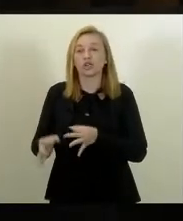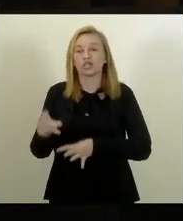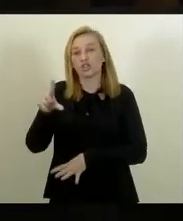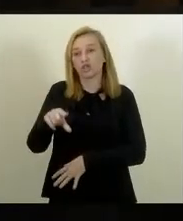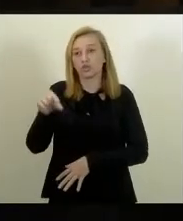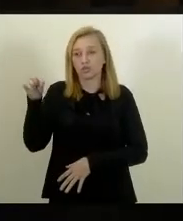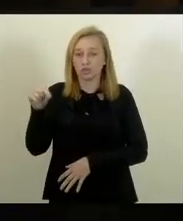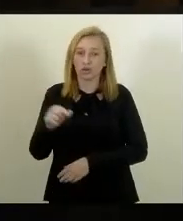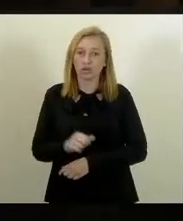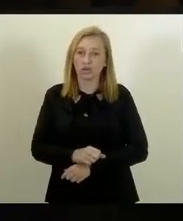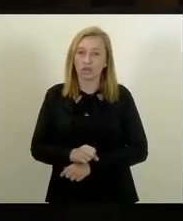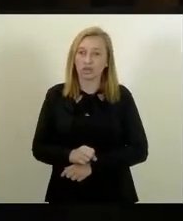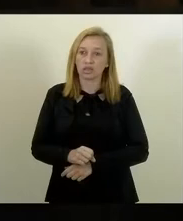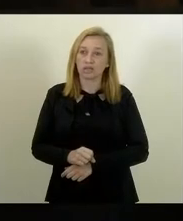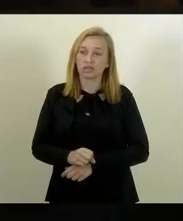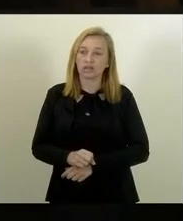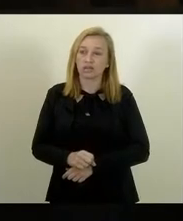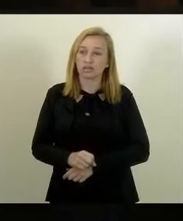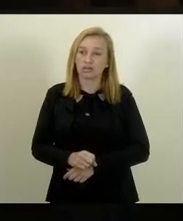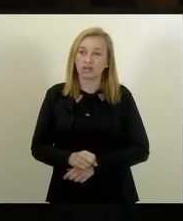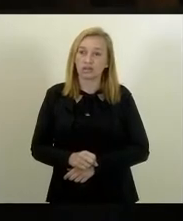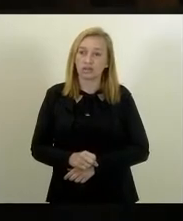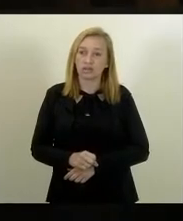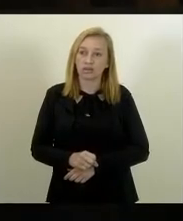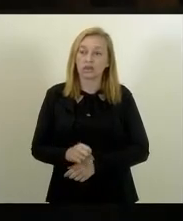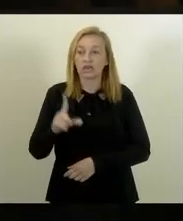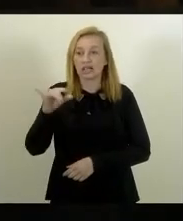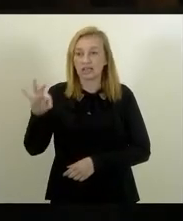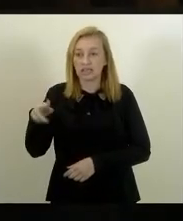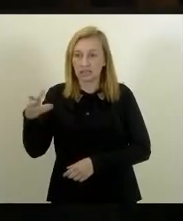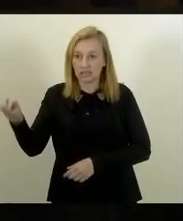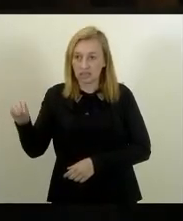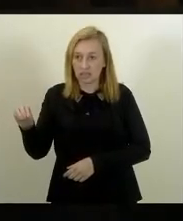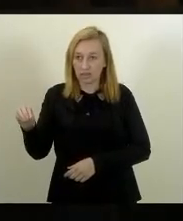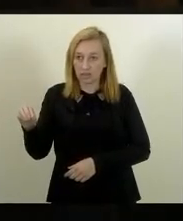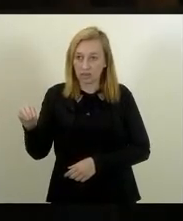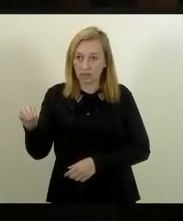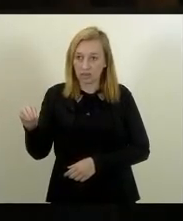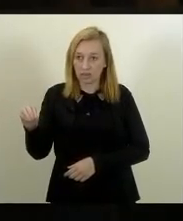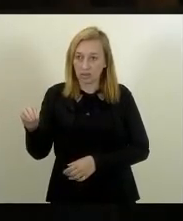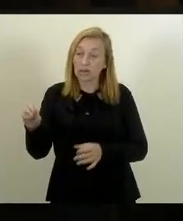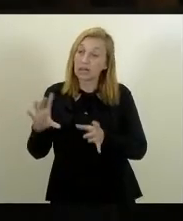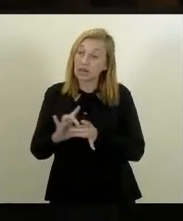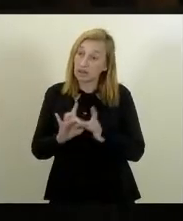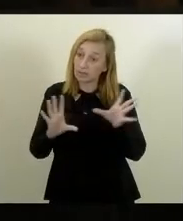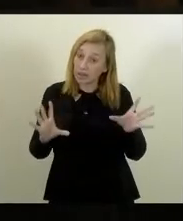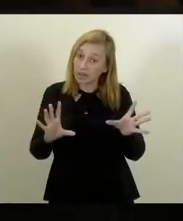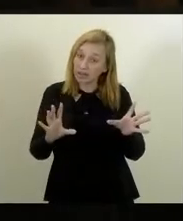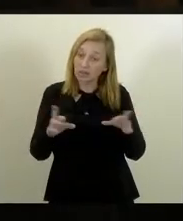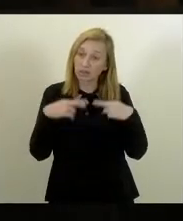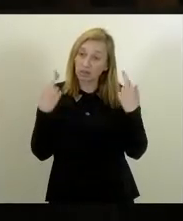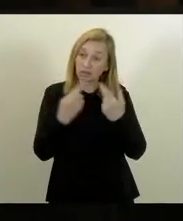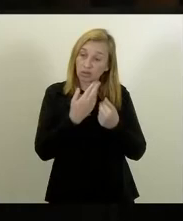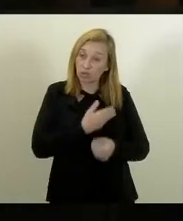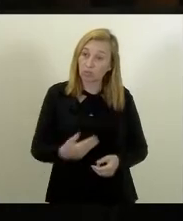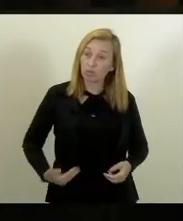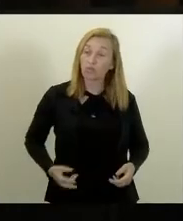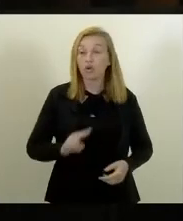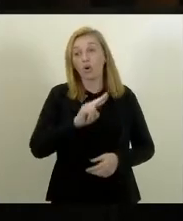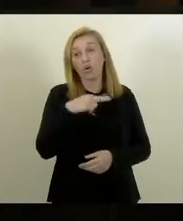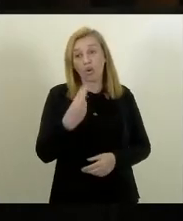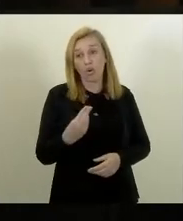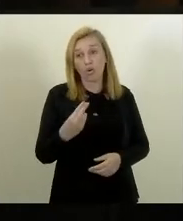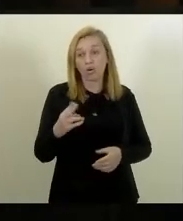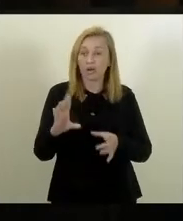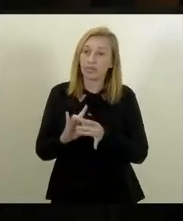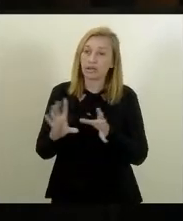vale o prosseguimento da licitação pela deliberação da audiência pública ou se vale a